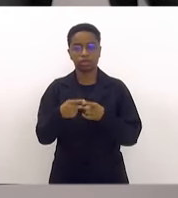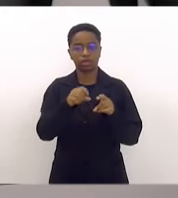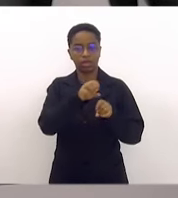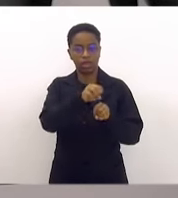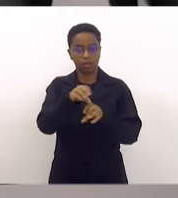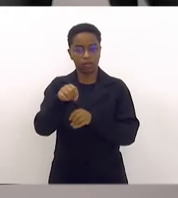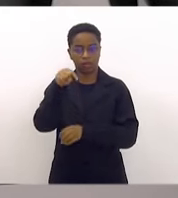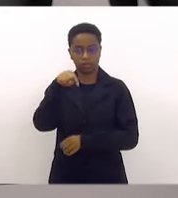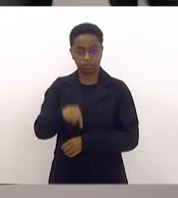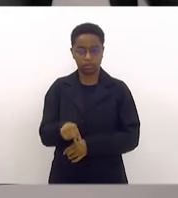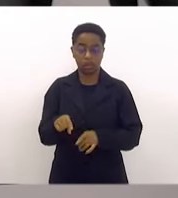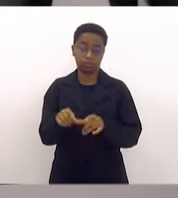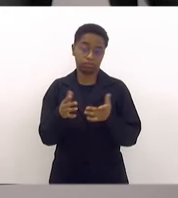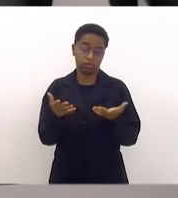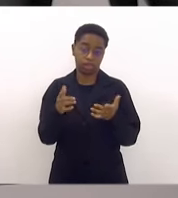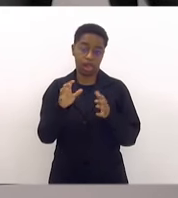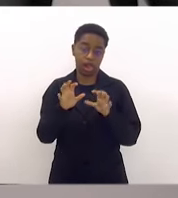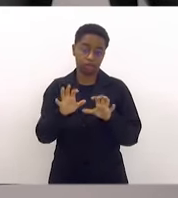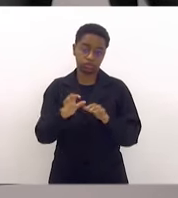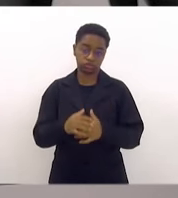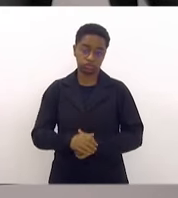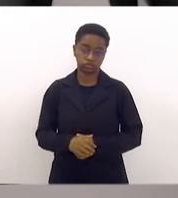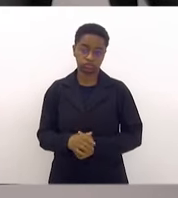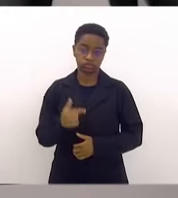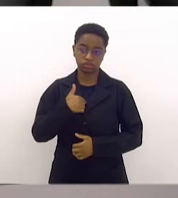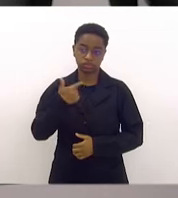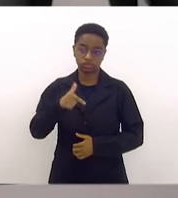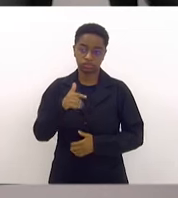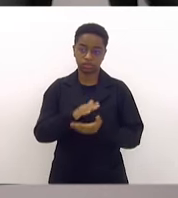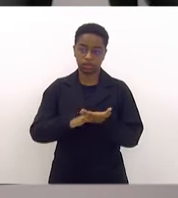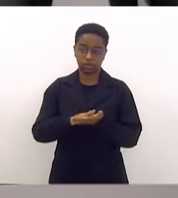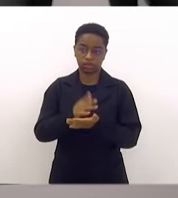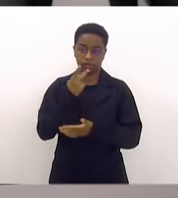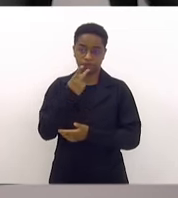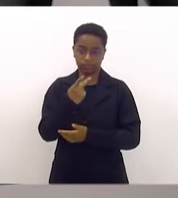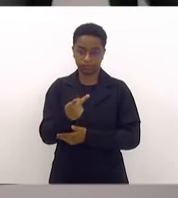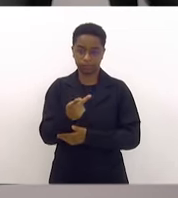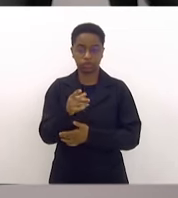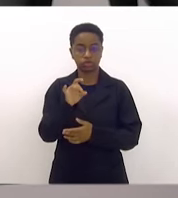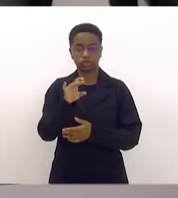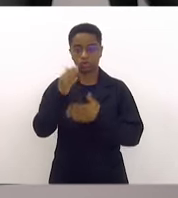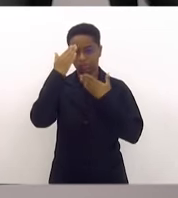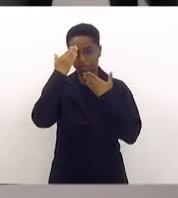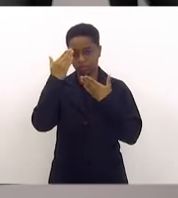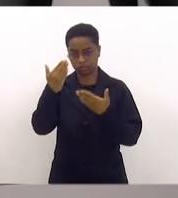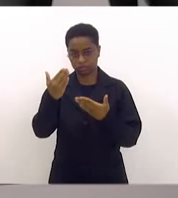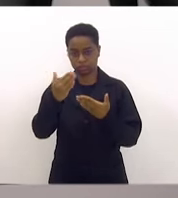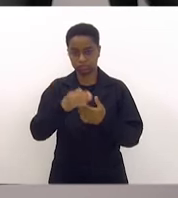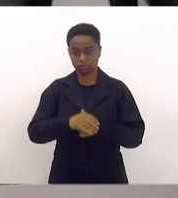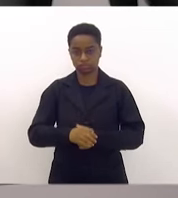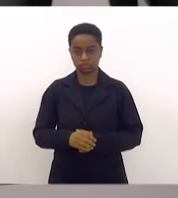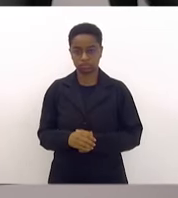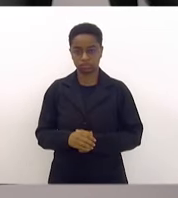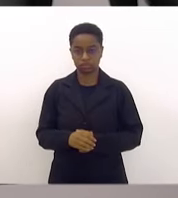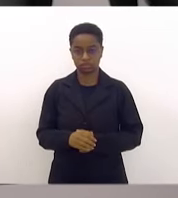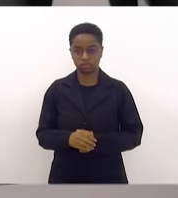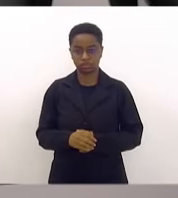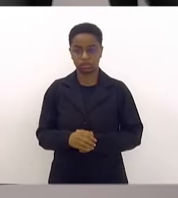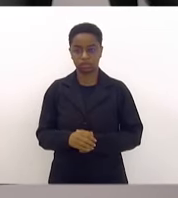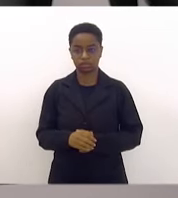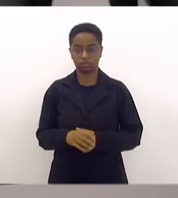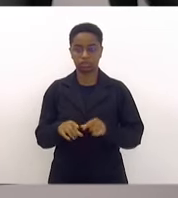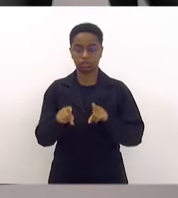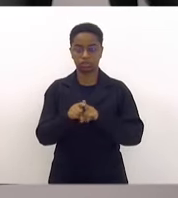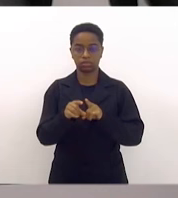e é isso não tenho mais nada a falar é só realmente agradecer e botar também